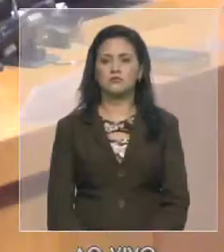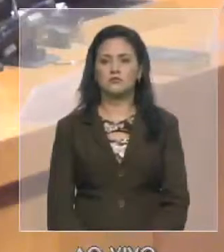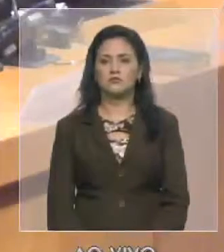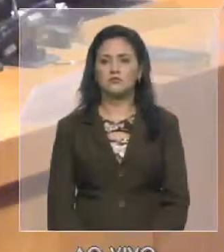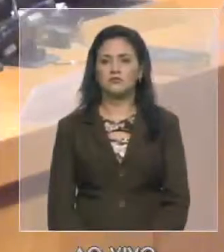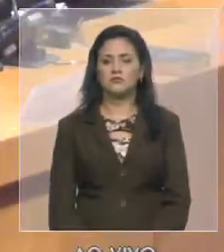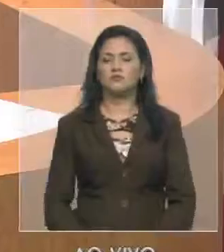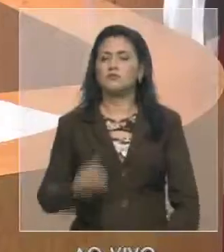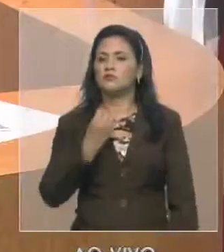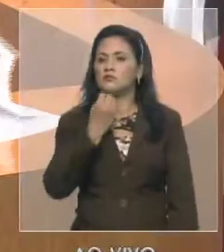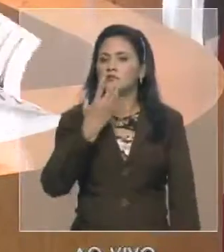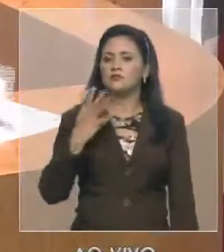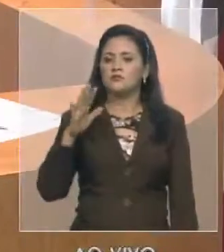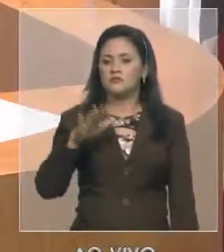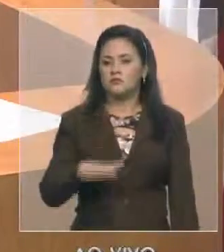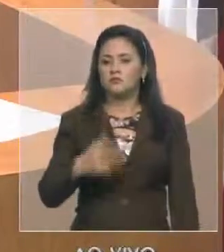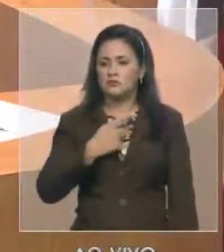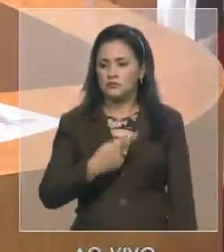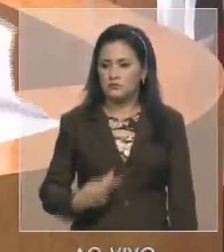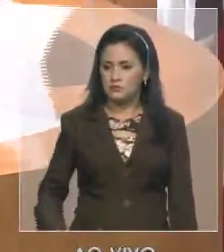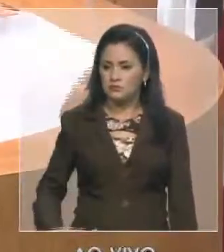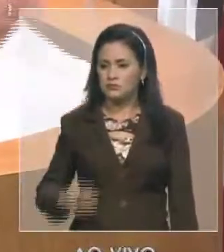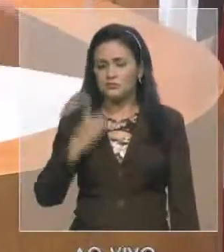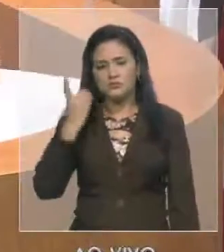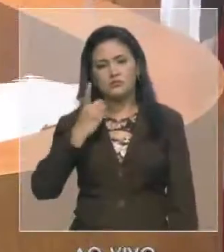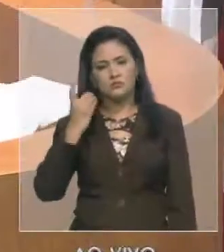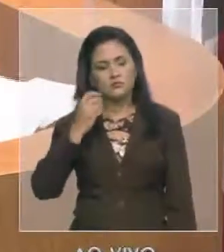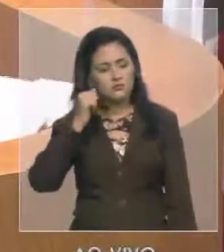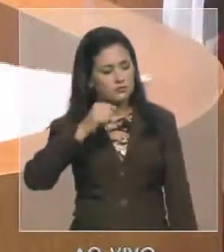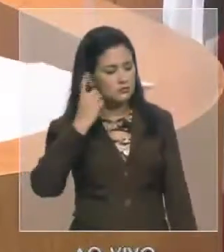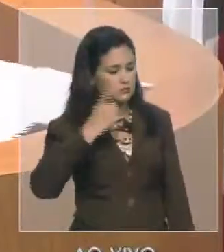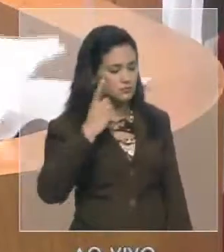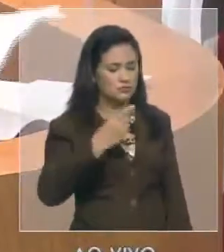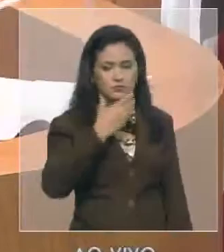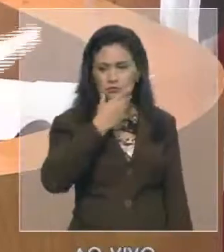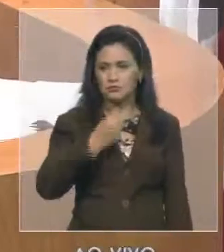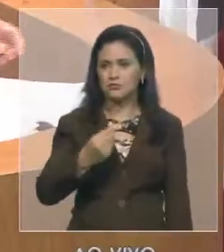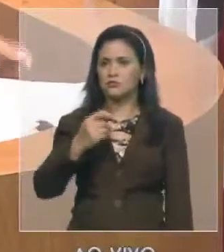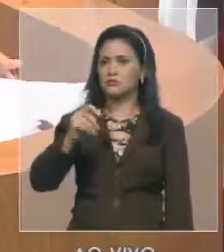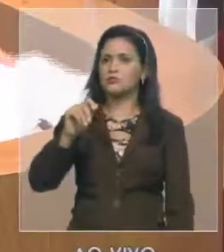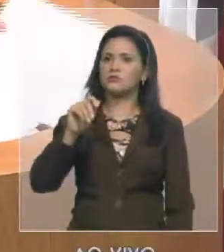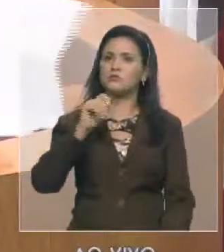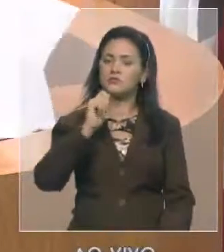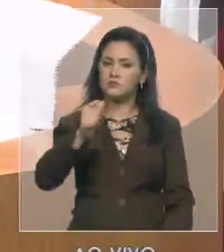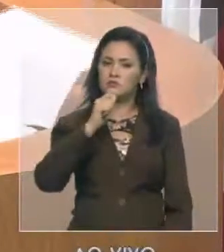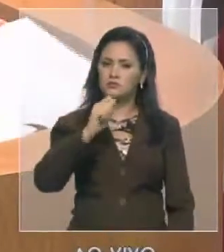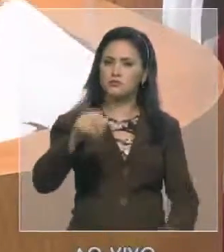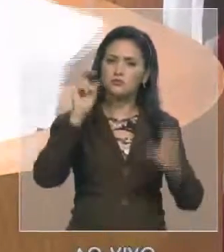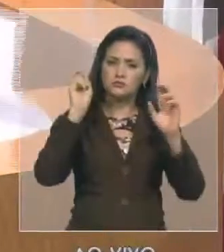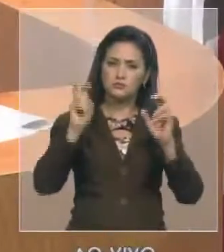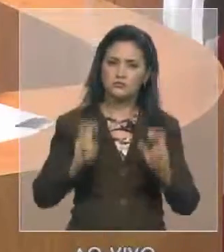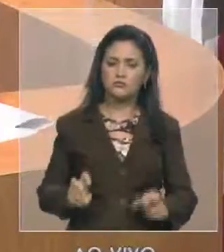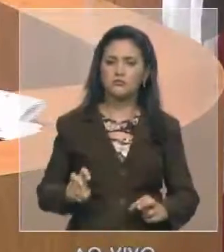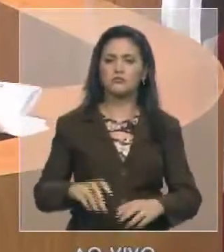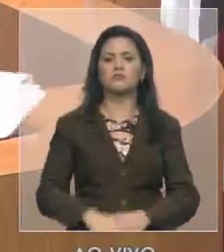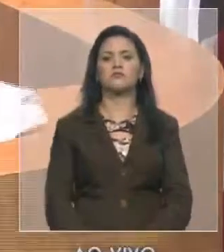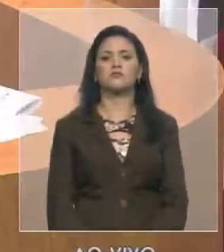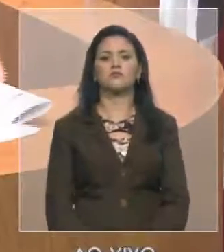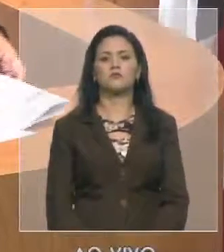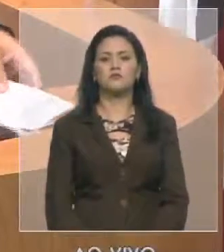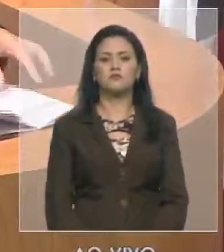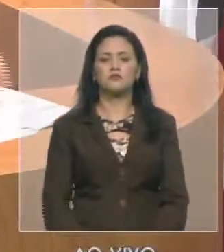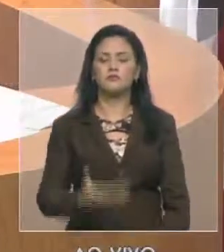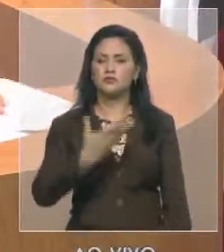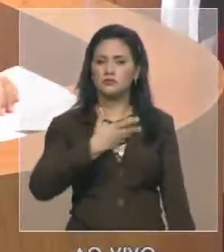Boa tarde, senhor presidente, deputados, deputadas, galeria, imprensa. Queria saudar aqui o nosso colega, deputado